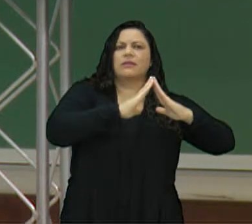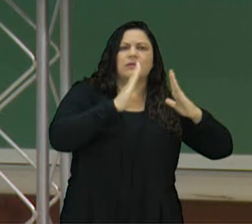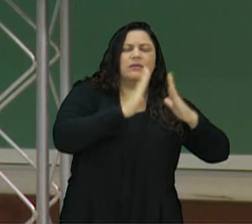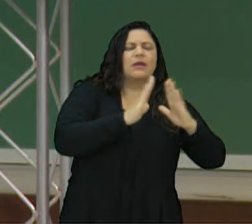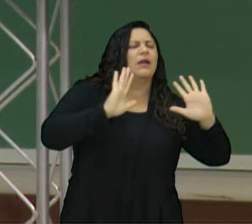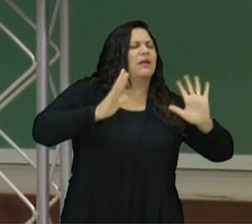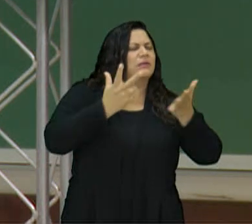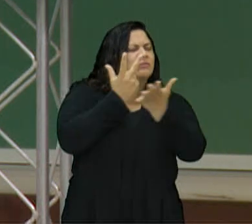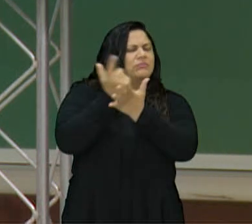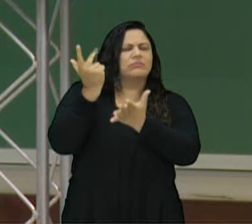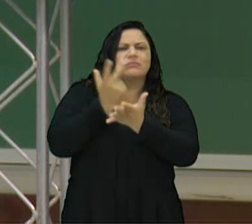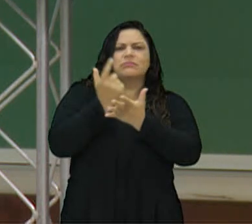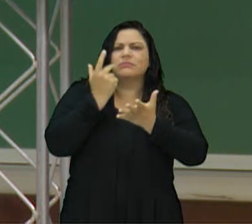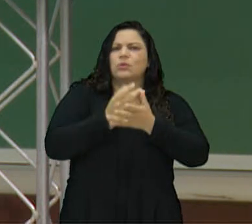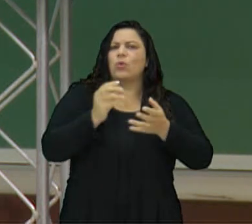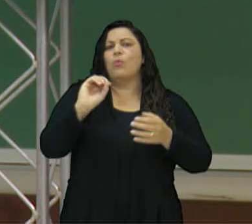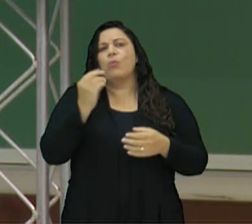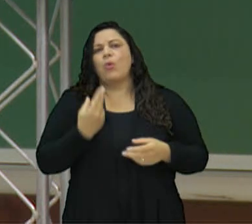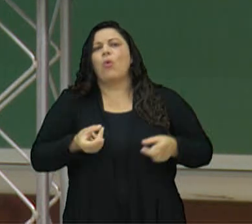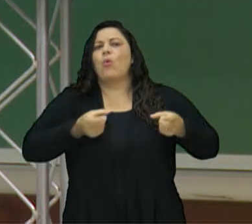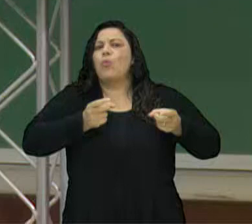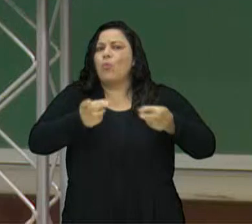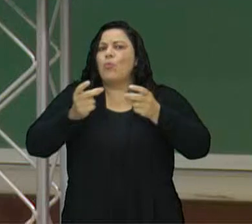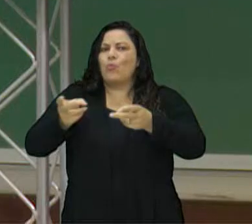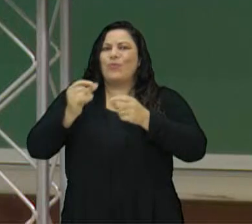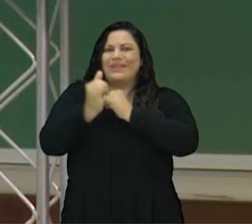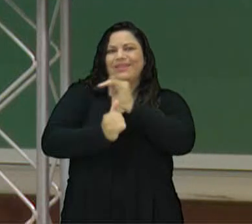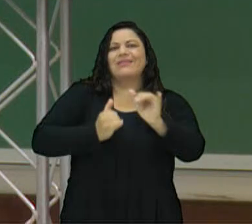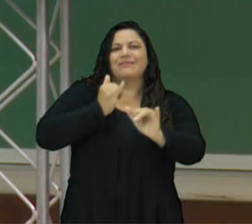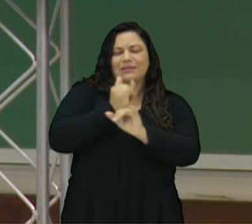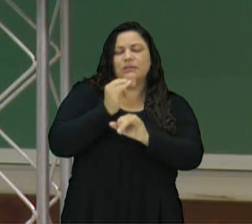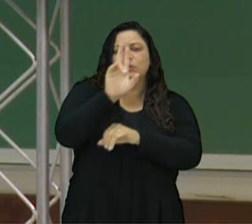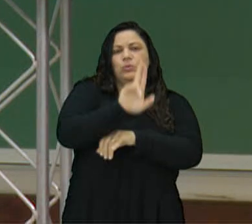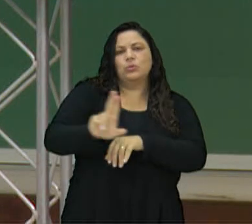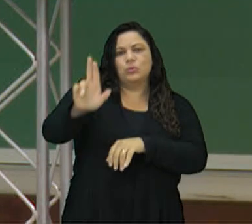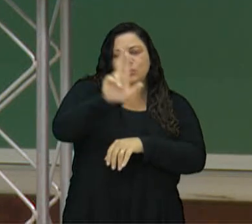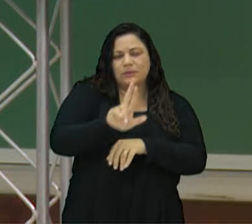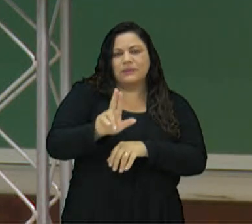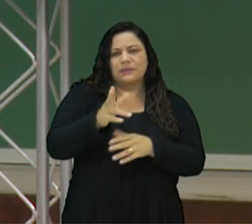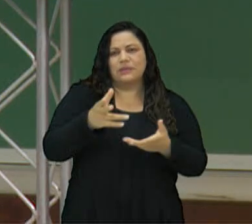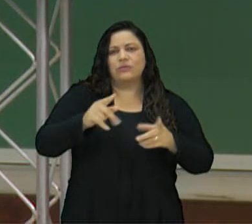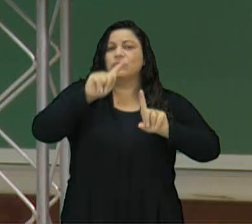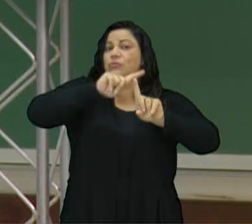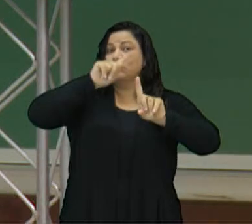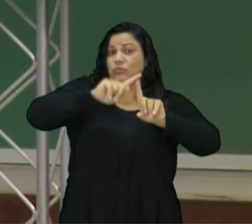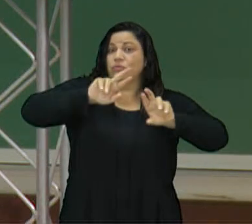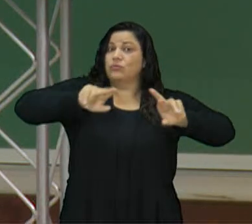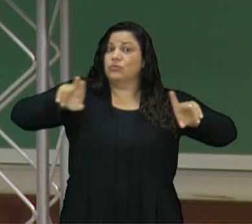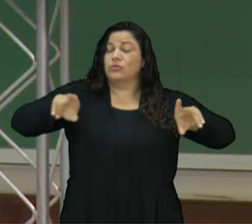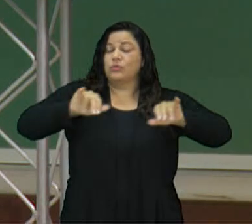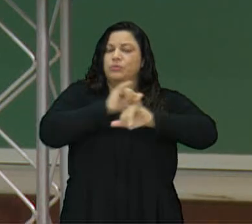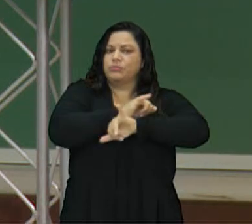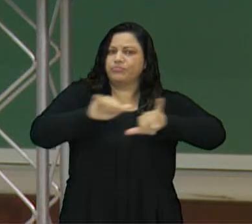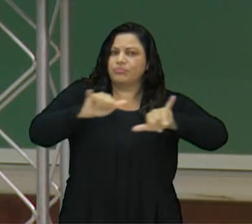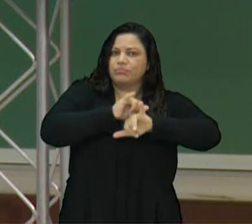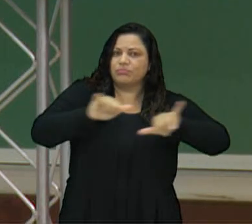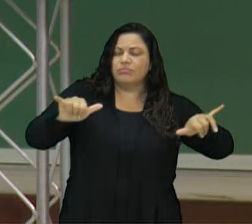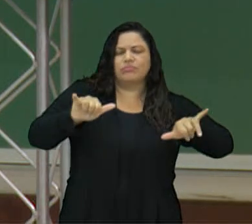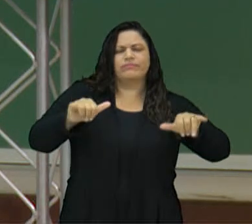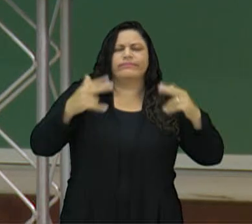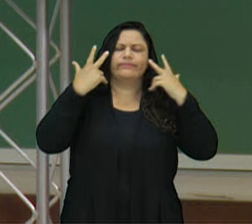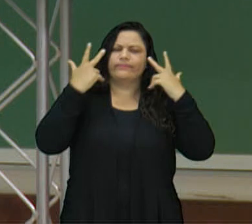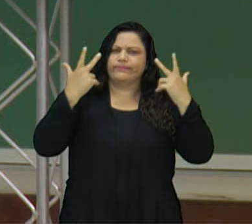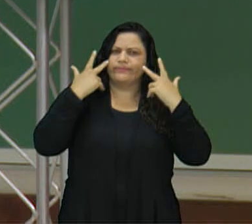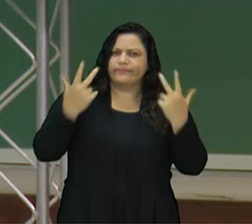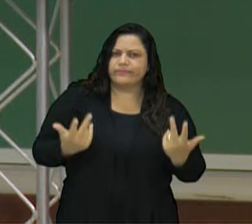tipo de compra ou venda pela internet, utilizando desses tipos de anúncios, que são bem comuns, inclusive no